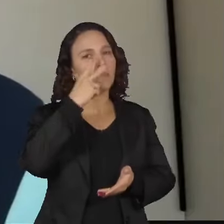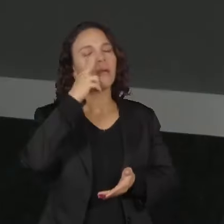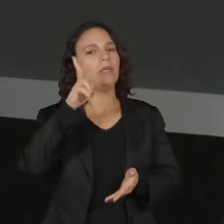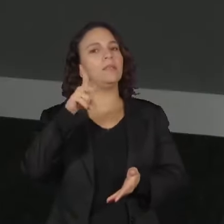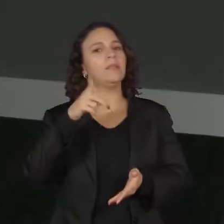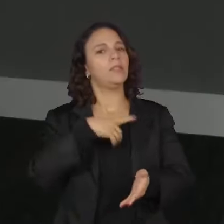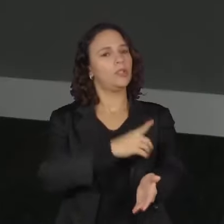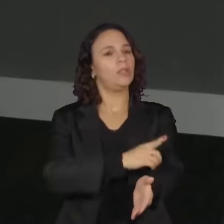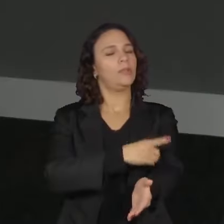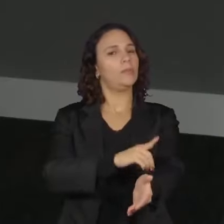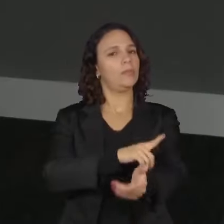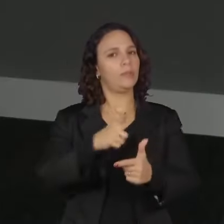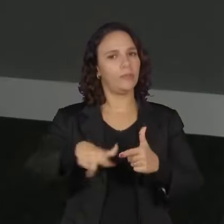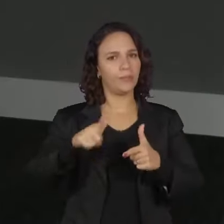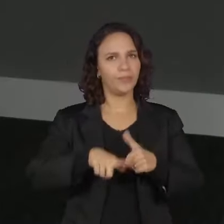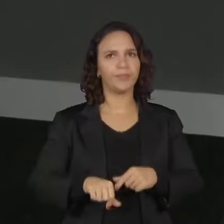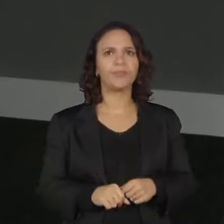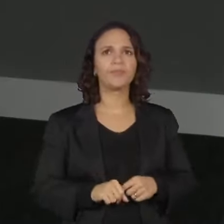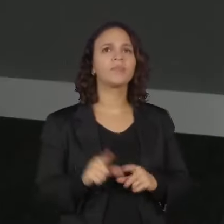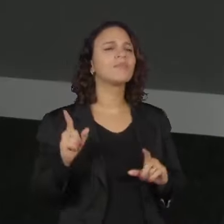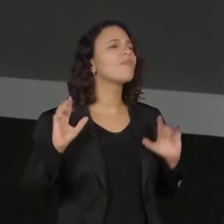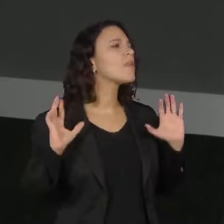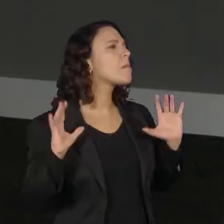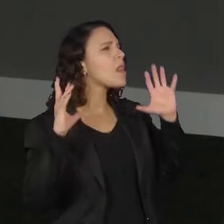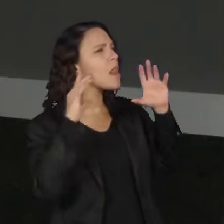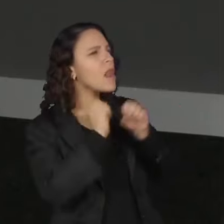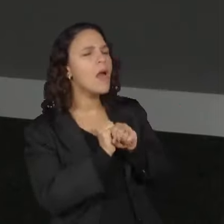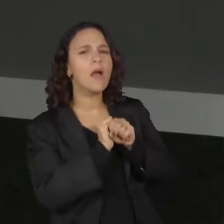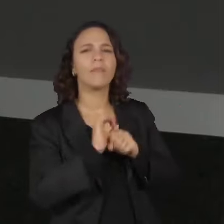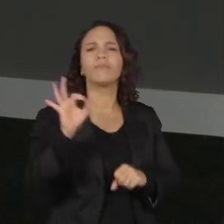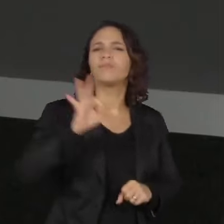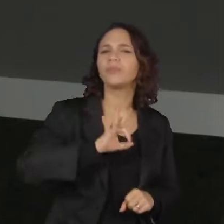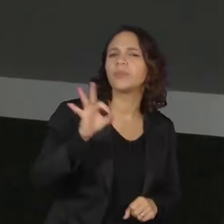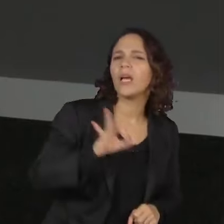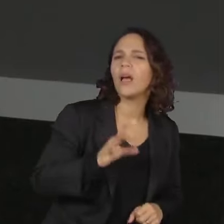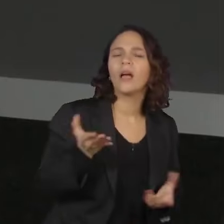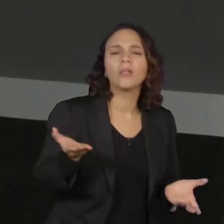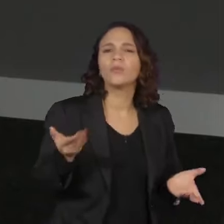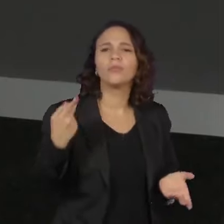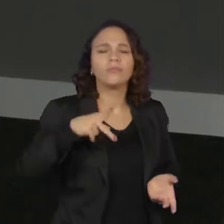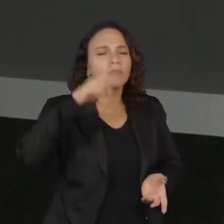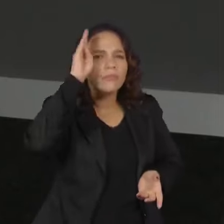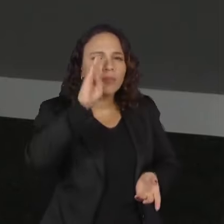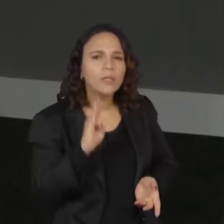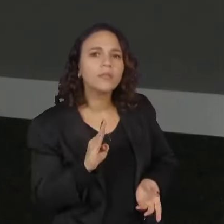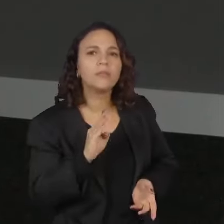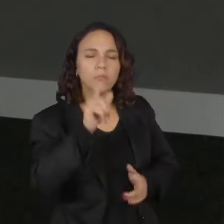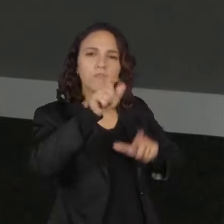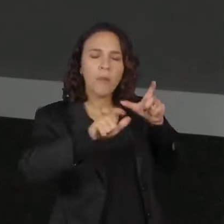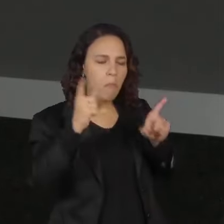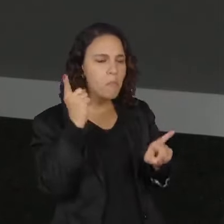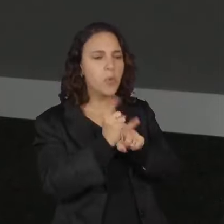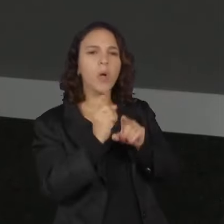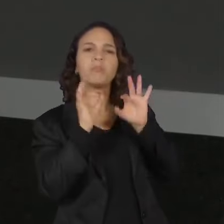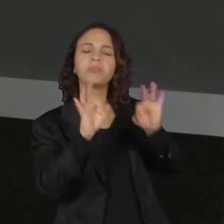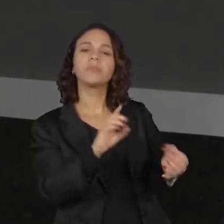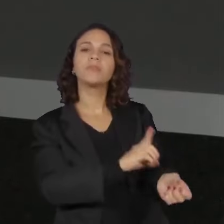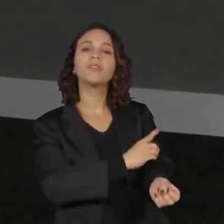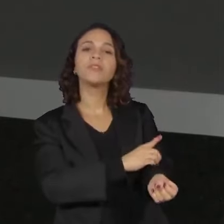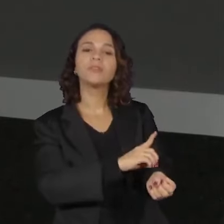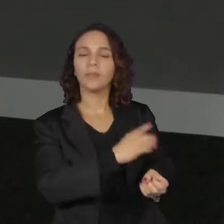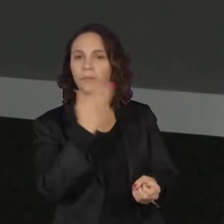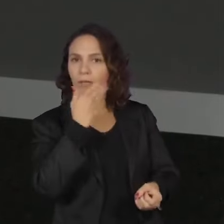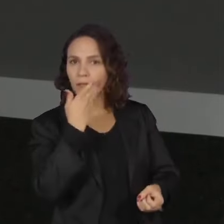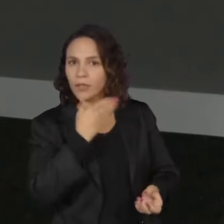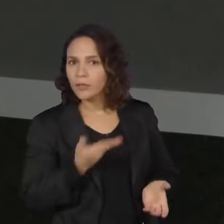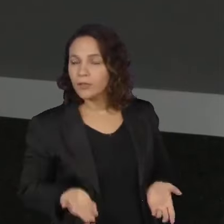descompensado. Quais são os dados referentes à porcentagem, ao número da população que é diagnosticada com diabetes? E para